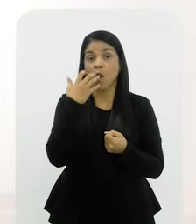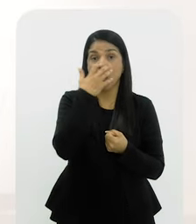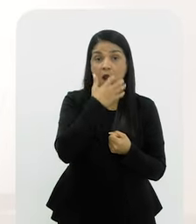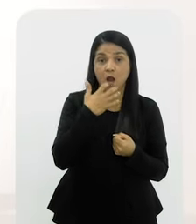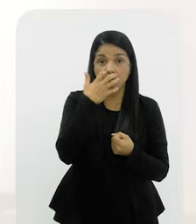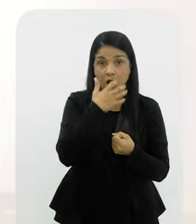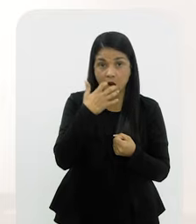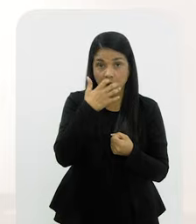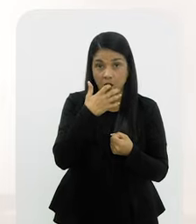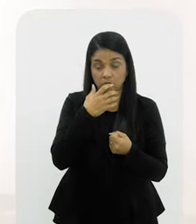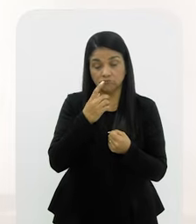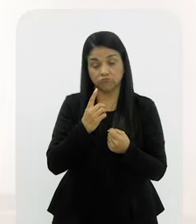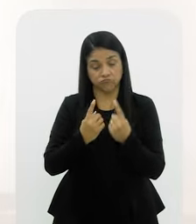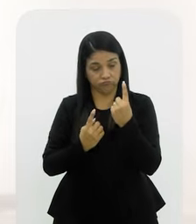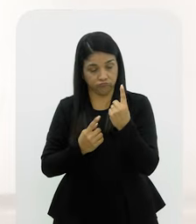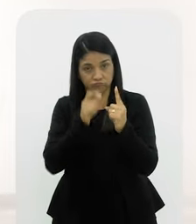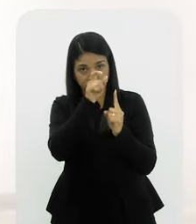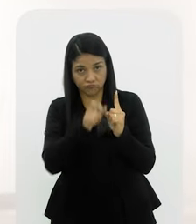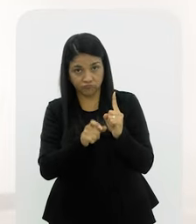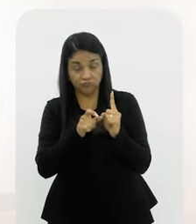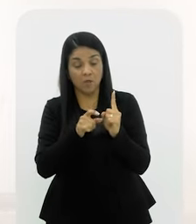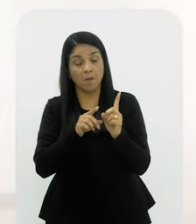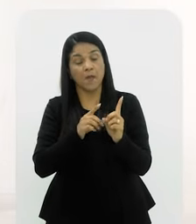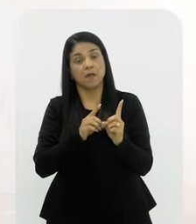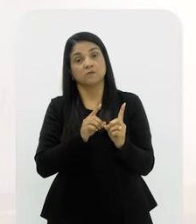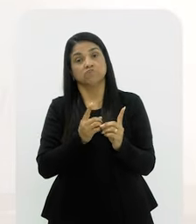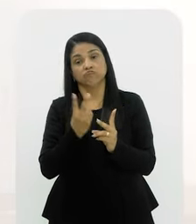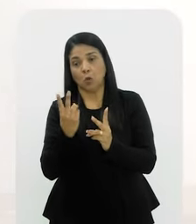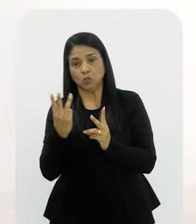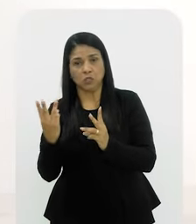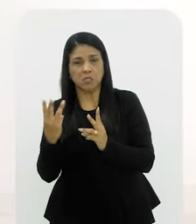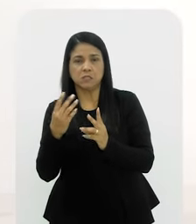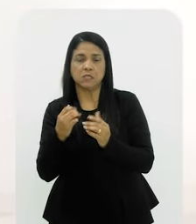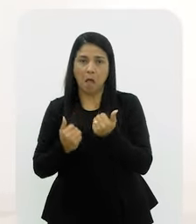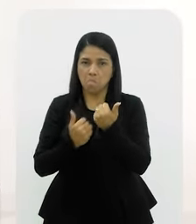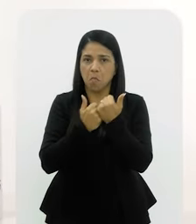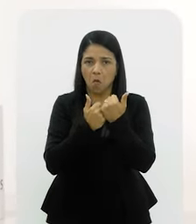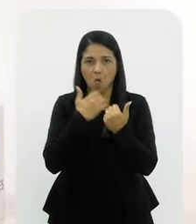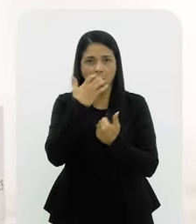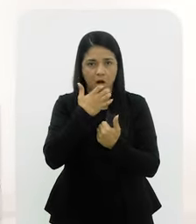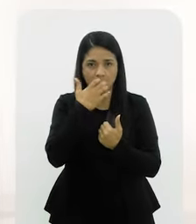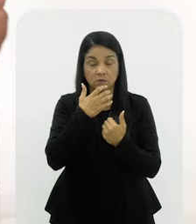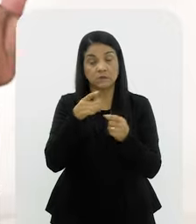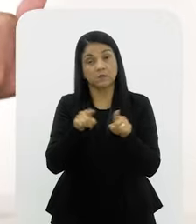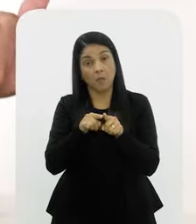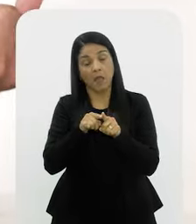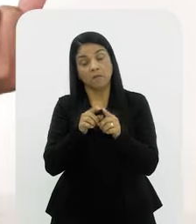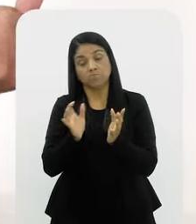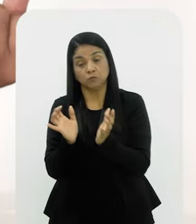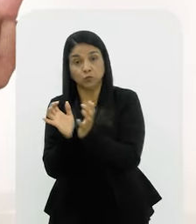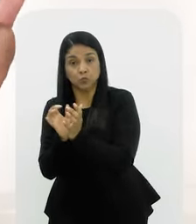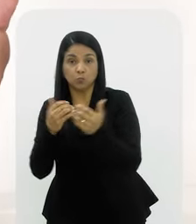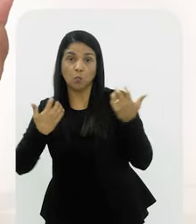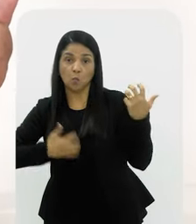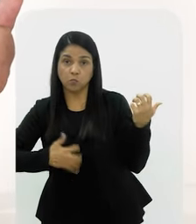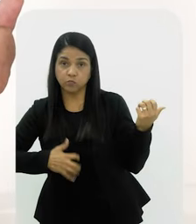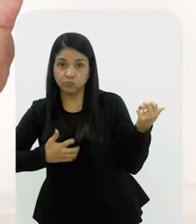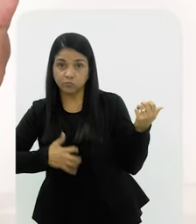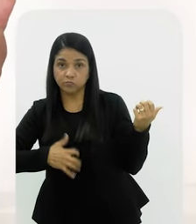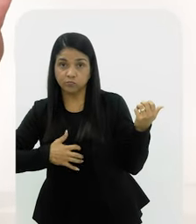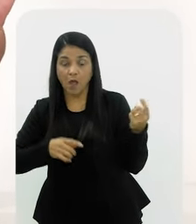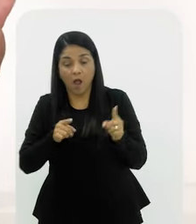parte do canto, né? Que é o cantor, mas os cantores de apoio. E tem a parte